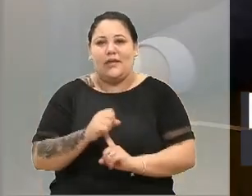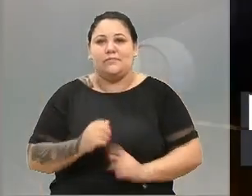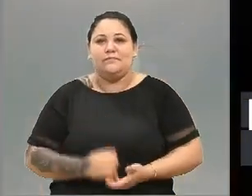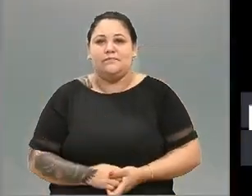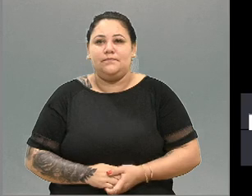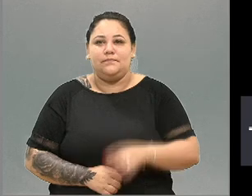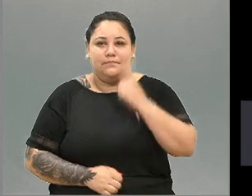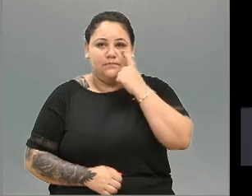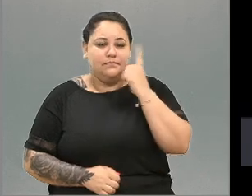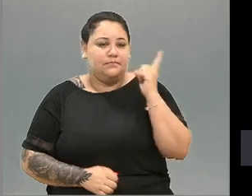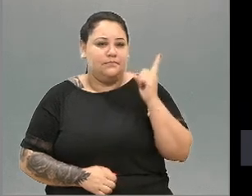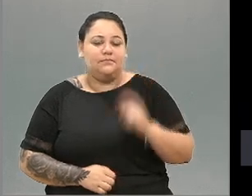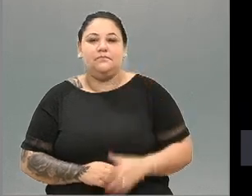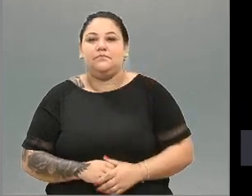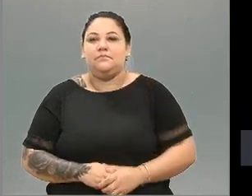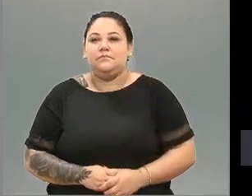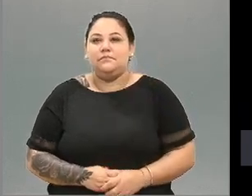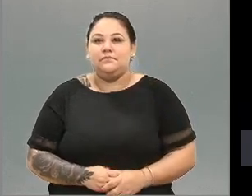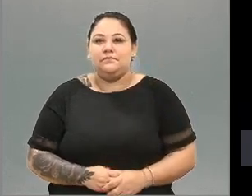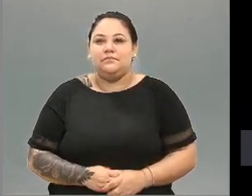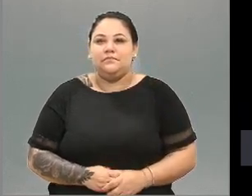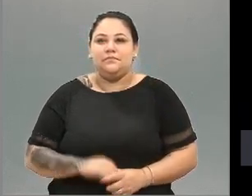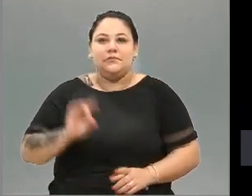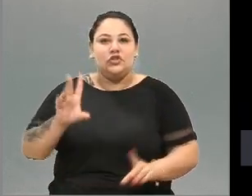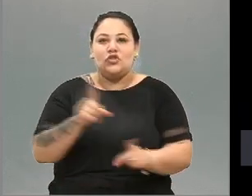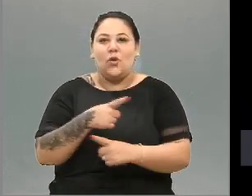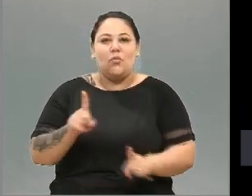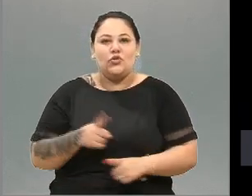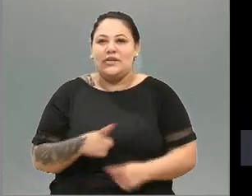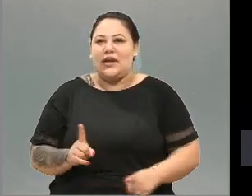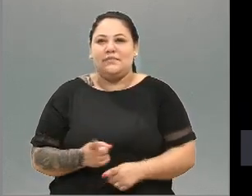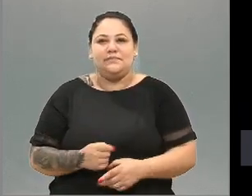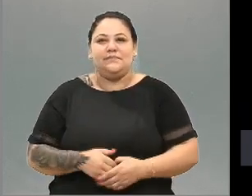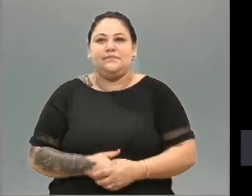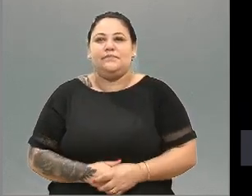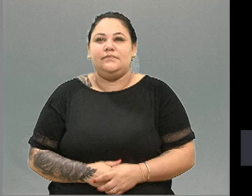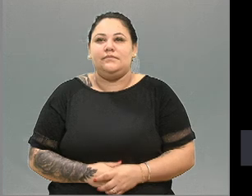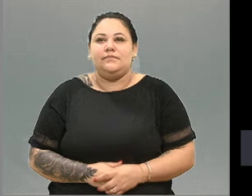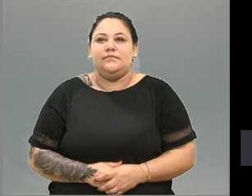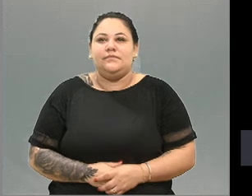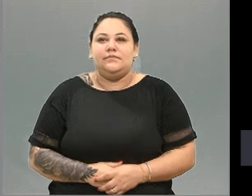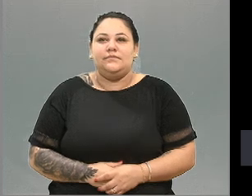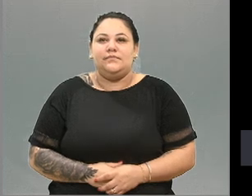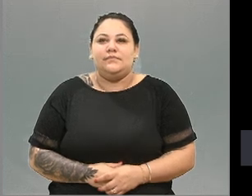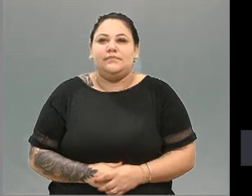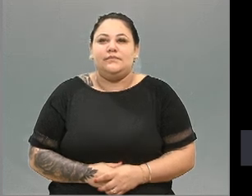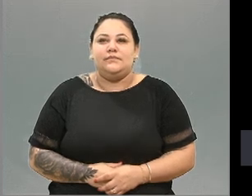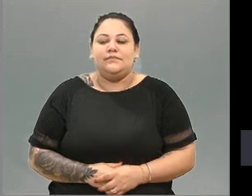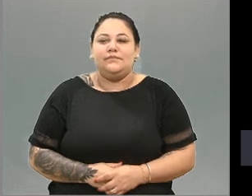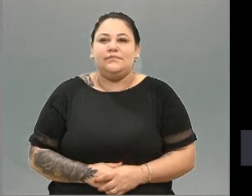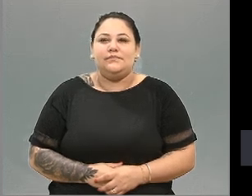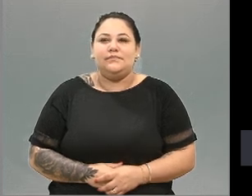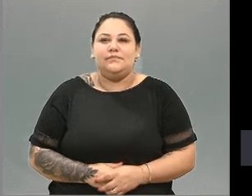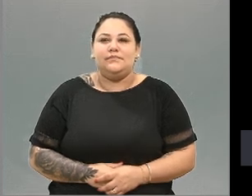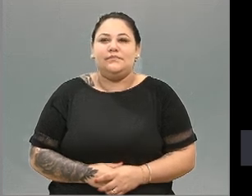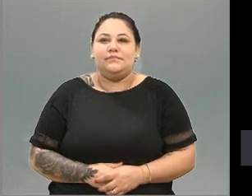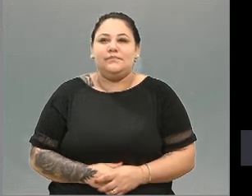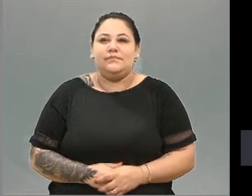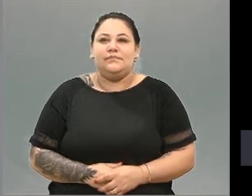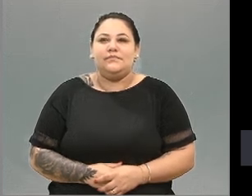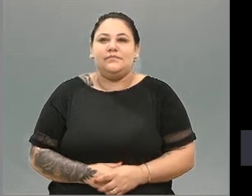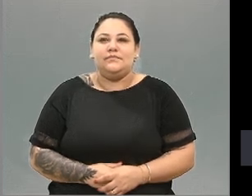it goes like this, the fourth, the fifth, minor fall and the major